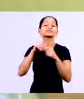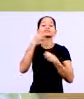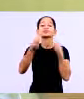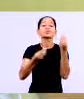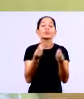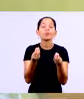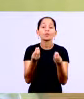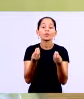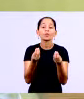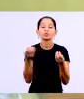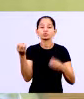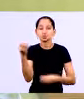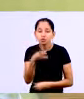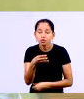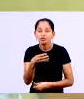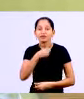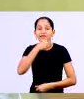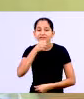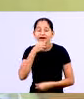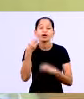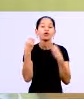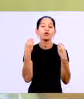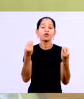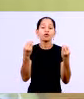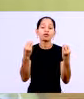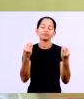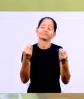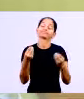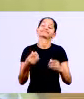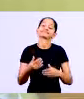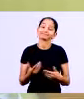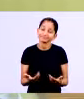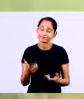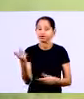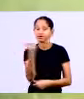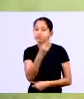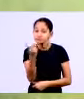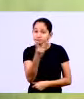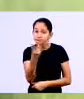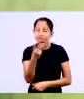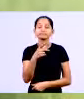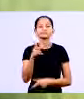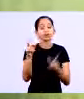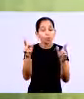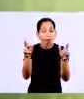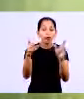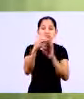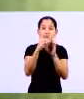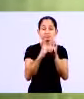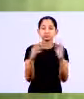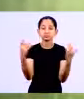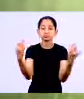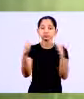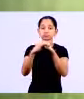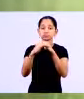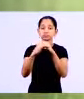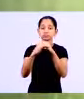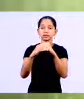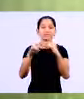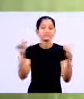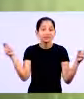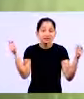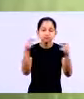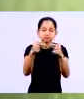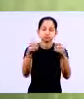Emprega a ortografia nova ou a antiga? Bem, como as duas ortografias ainda estão em validade, a pergunta ela tem que ser